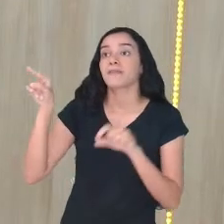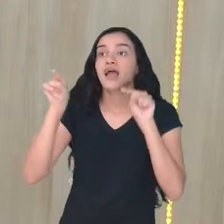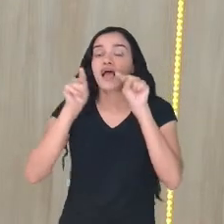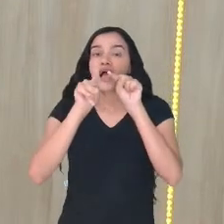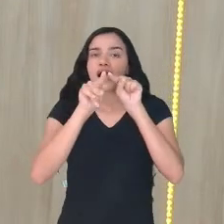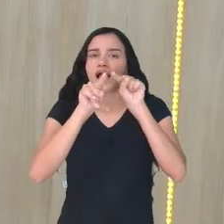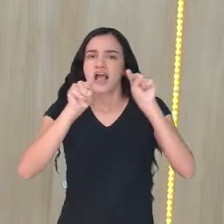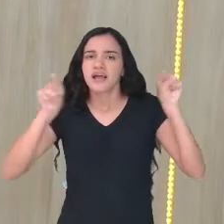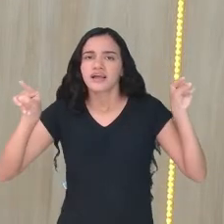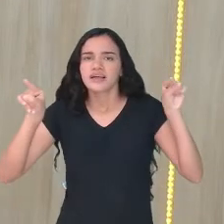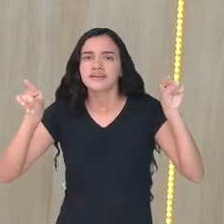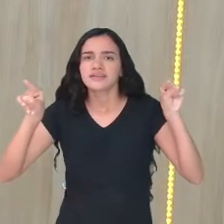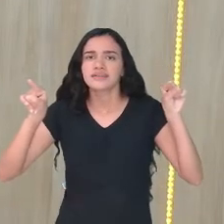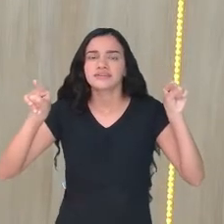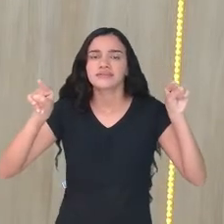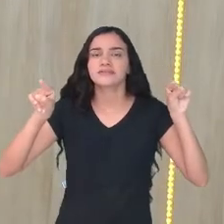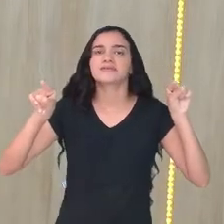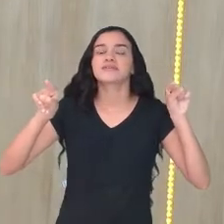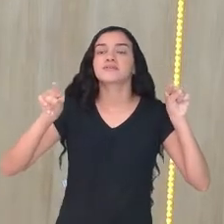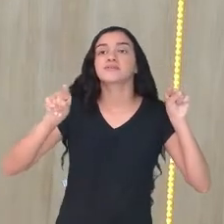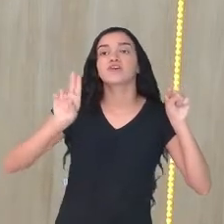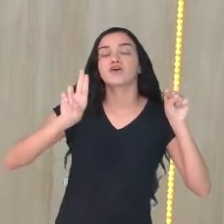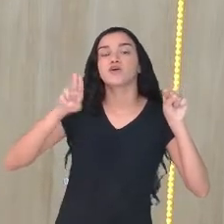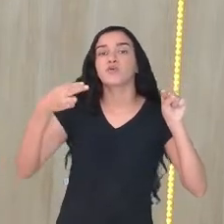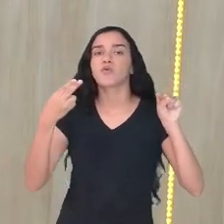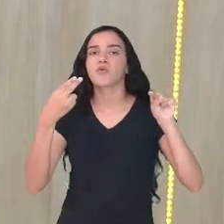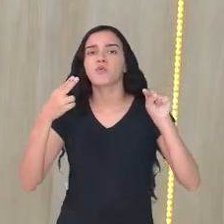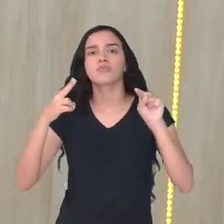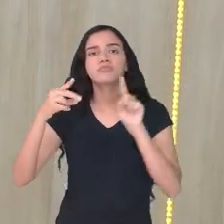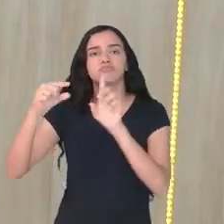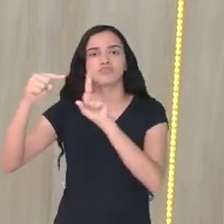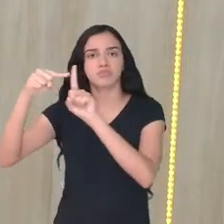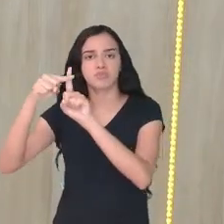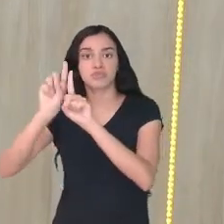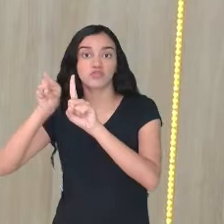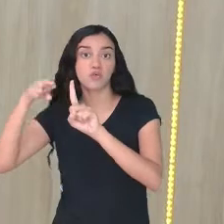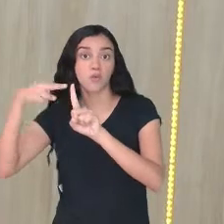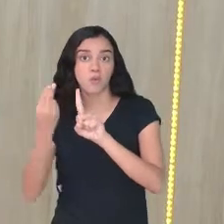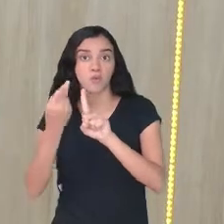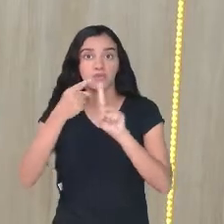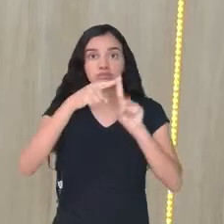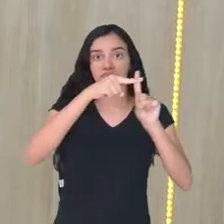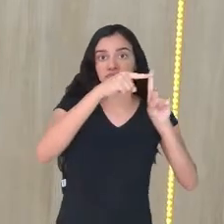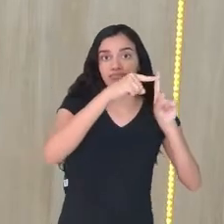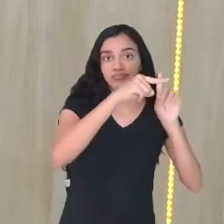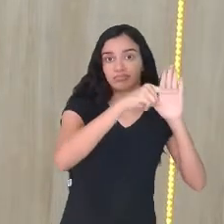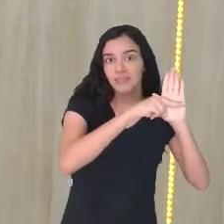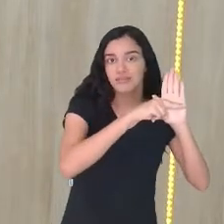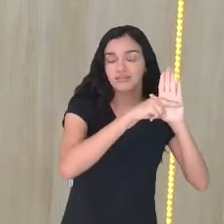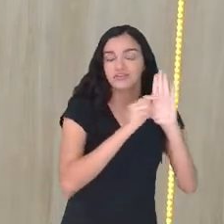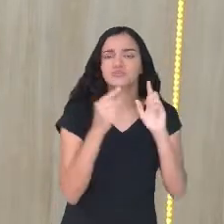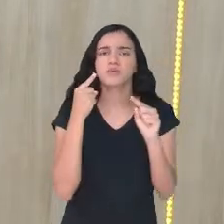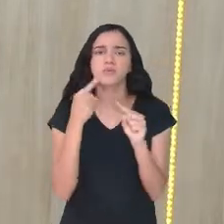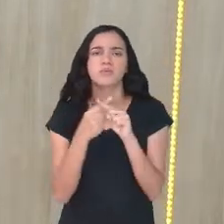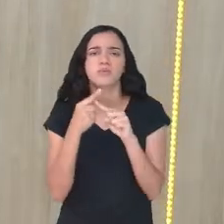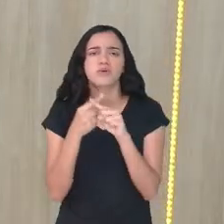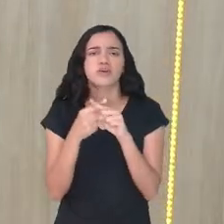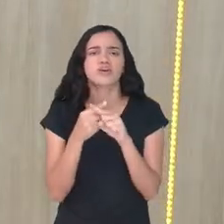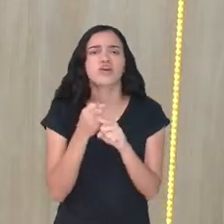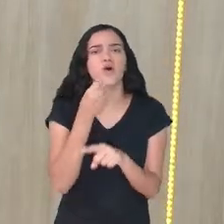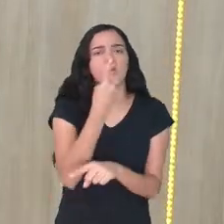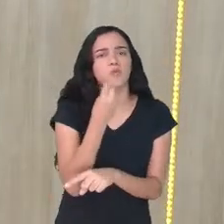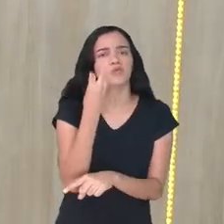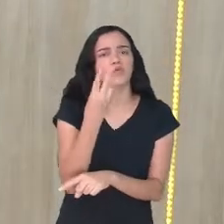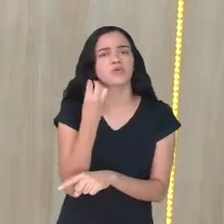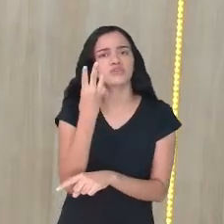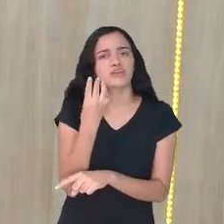até o infinito positivo ou o infinito negativo. Por quê? Porque o positivo, quando você começa a contar